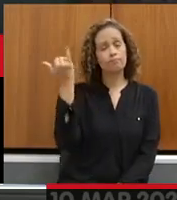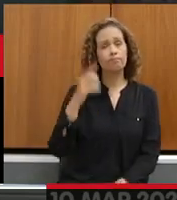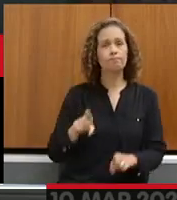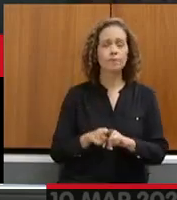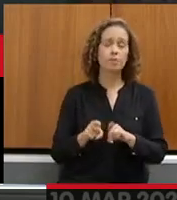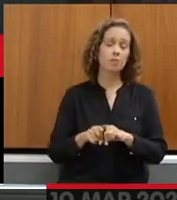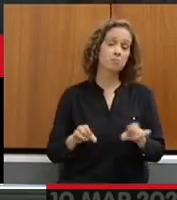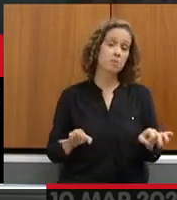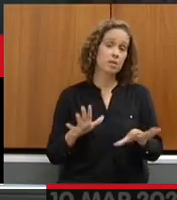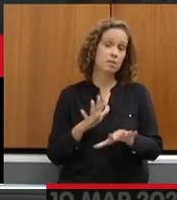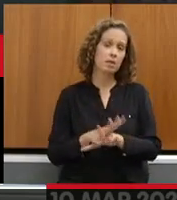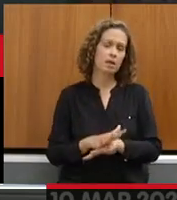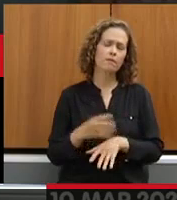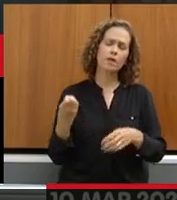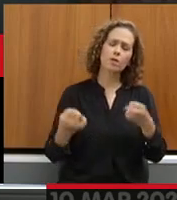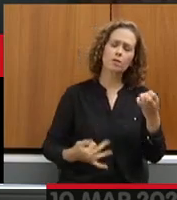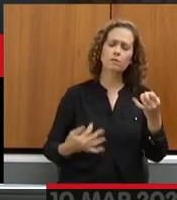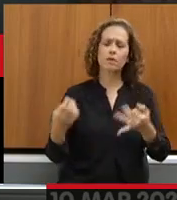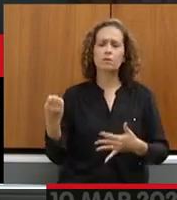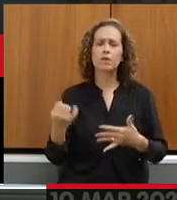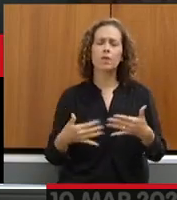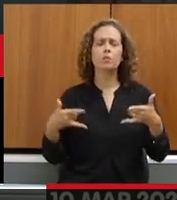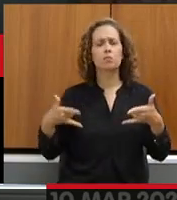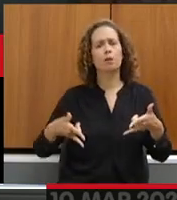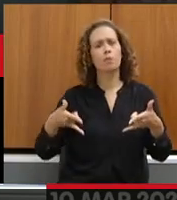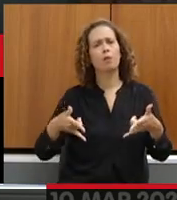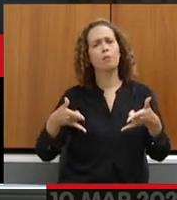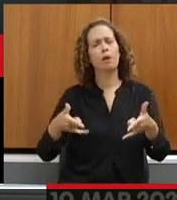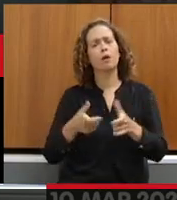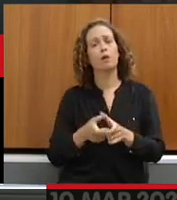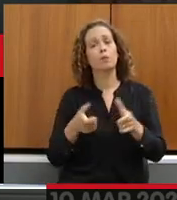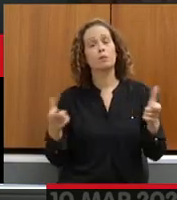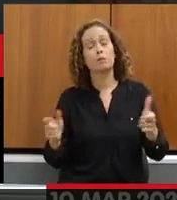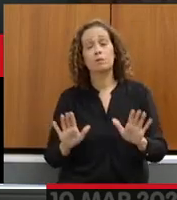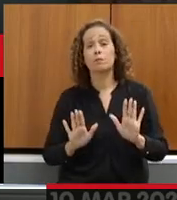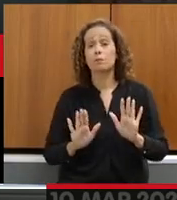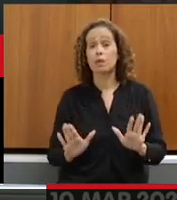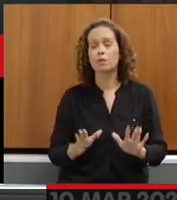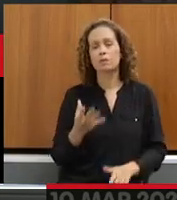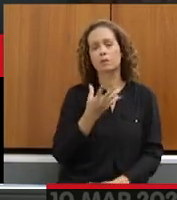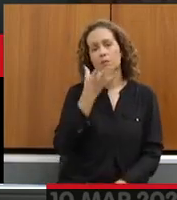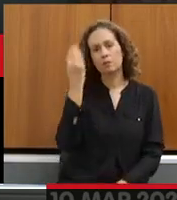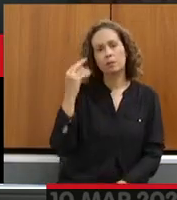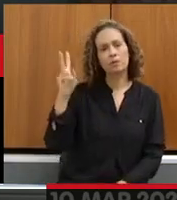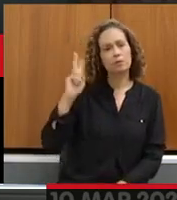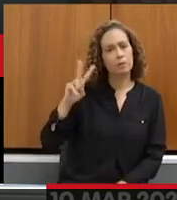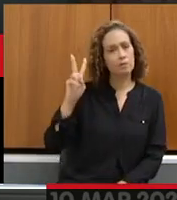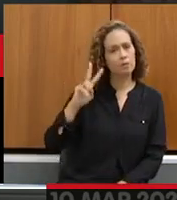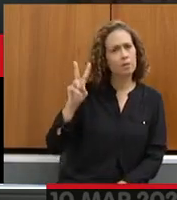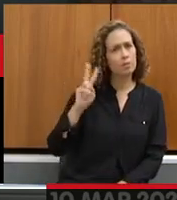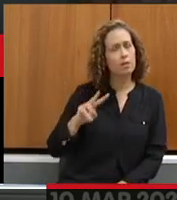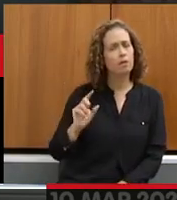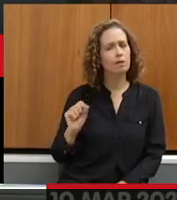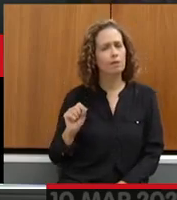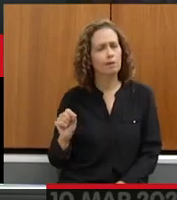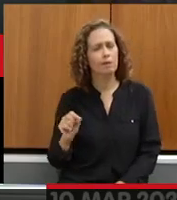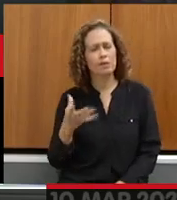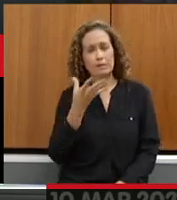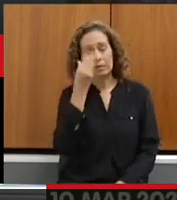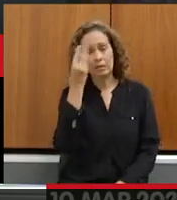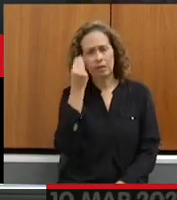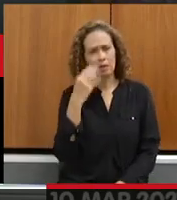e para encerrar falou-se muito de ampliar leitos mas Esqueceram de lembrar a memória curta né